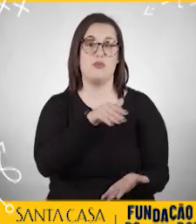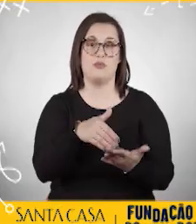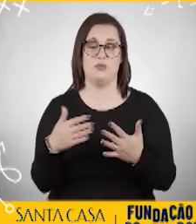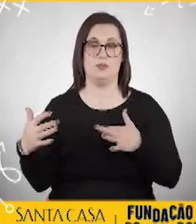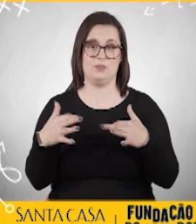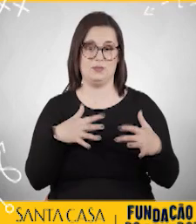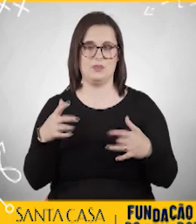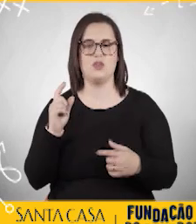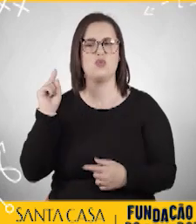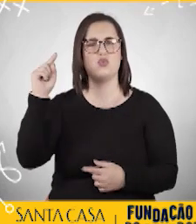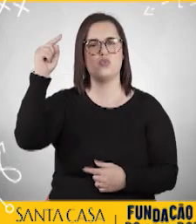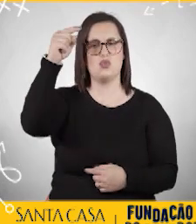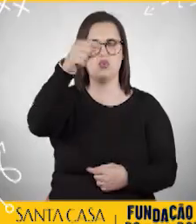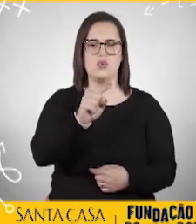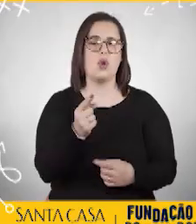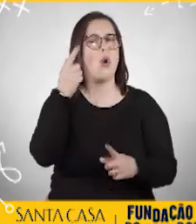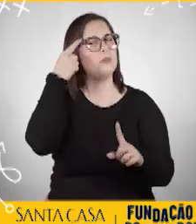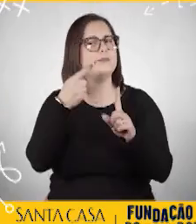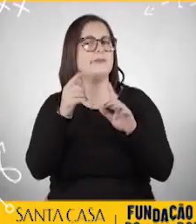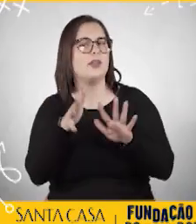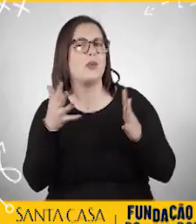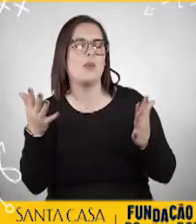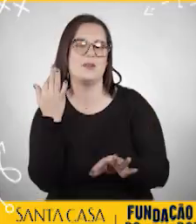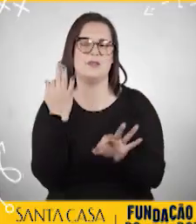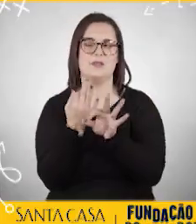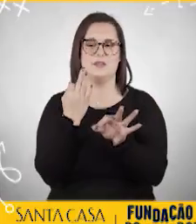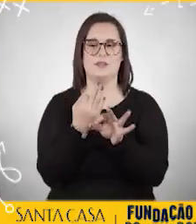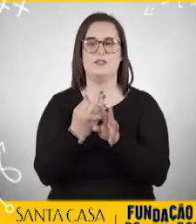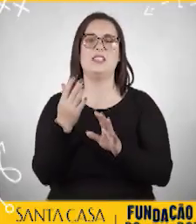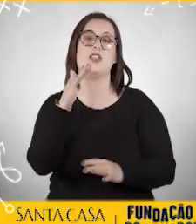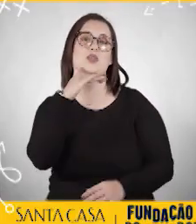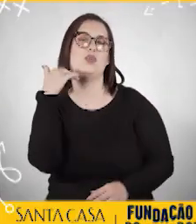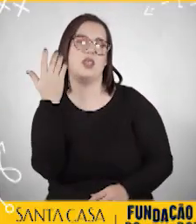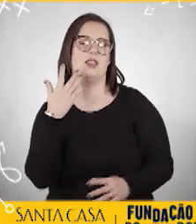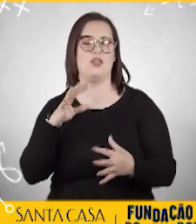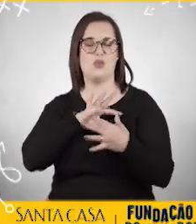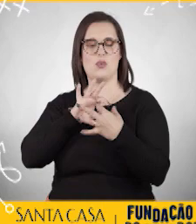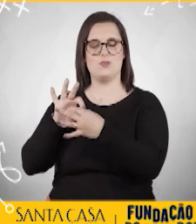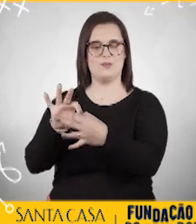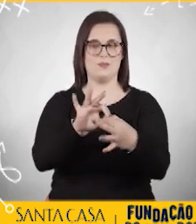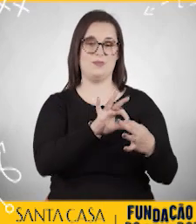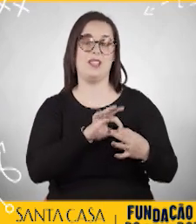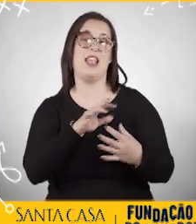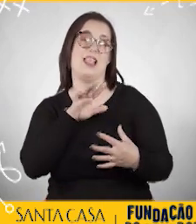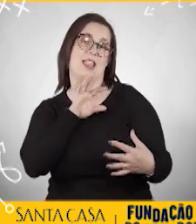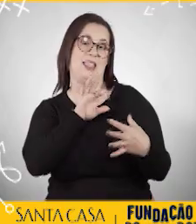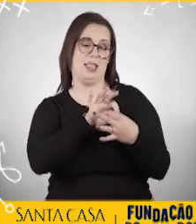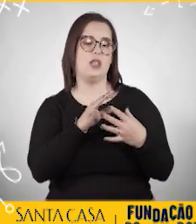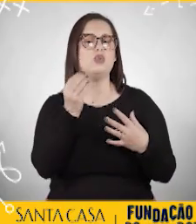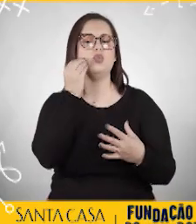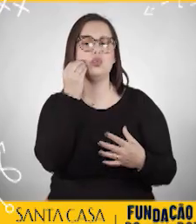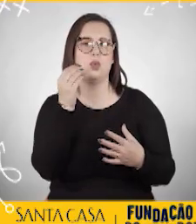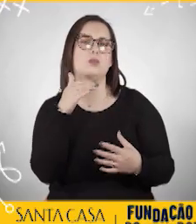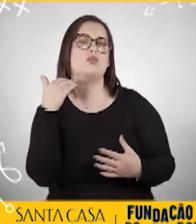A Fundação do Futebol saiu para a estrada com um claro objetivo: celebrar as raízes do talento que nos une. Liga-nos o